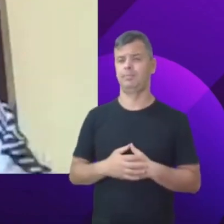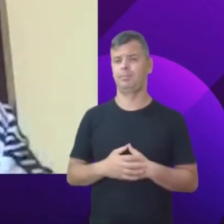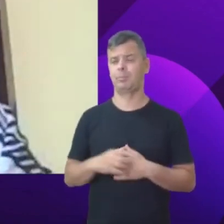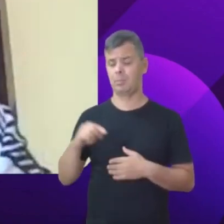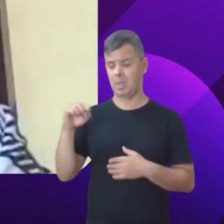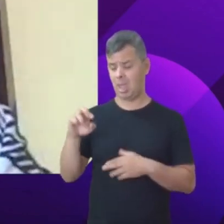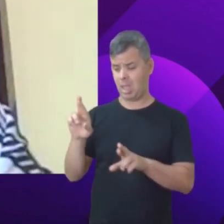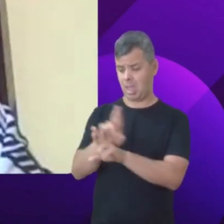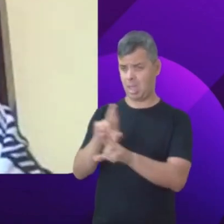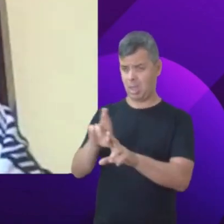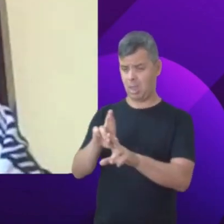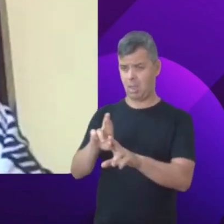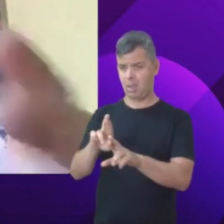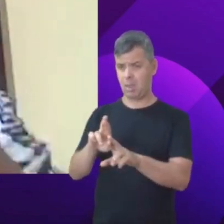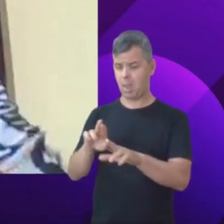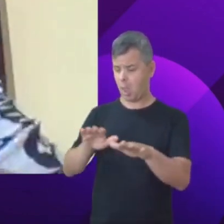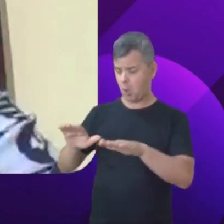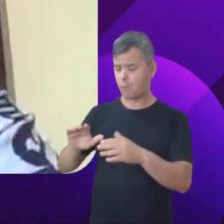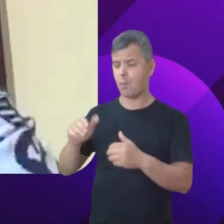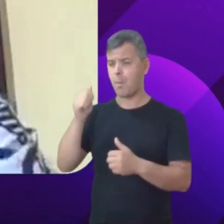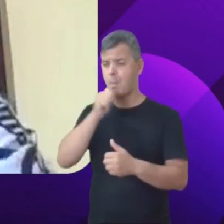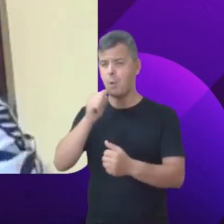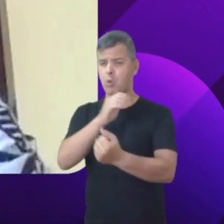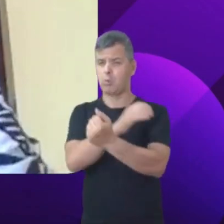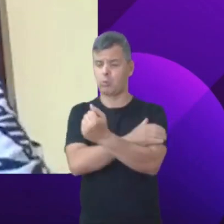E essa relação, tanto quanto com o movimento feminista,